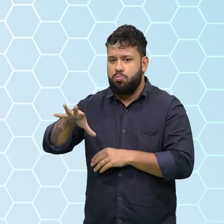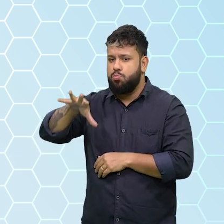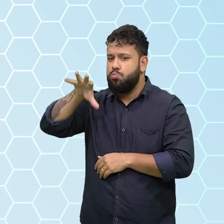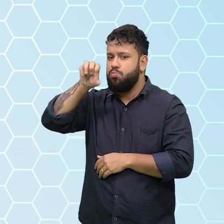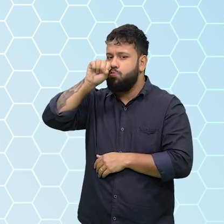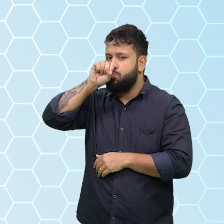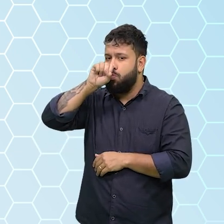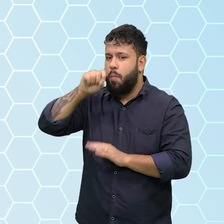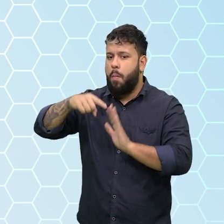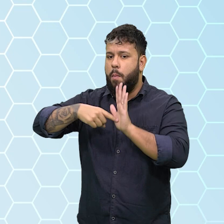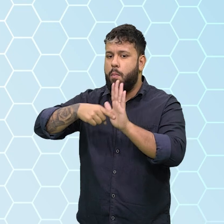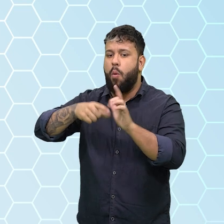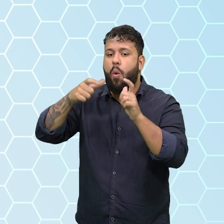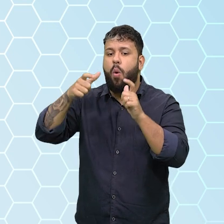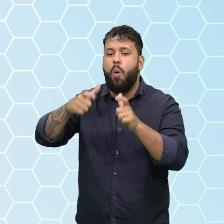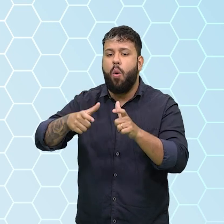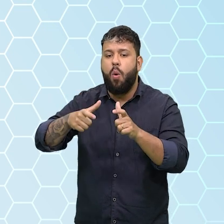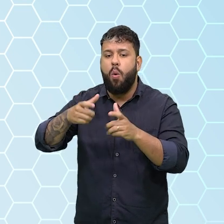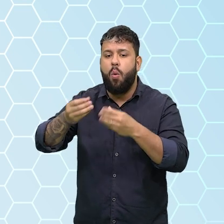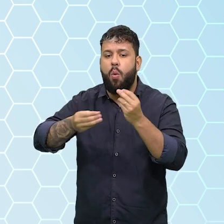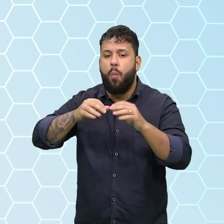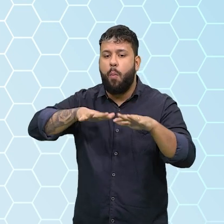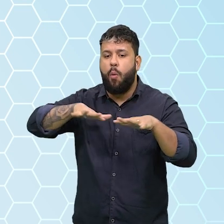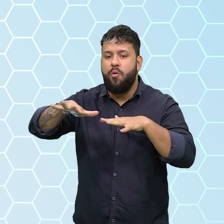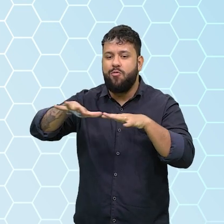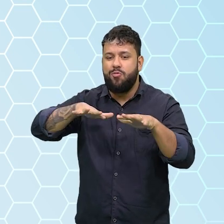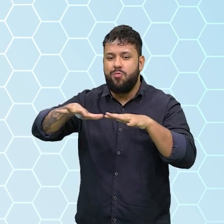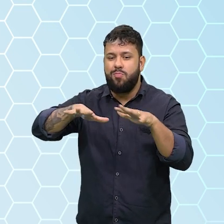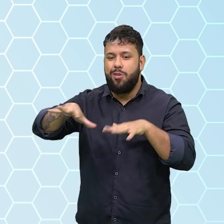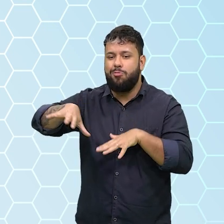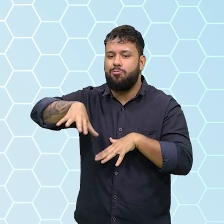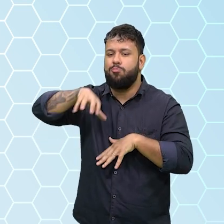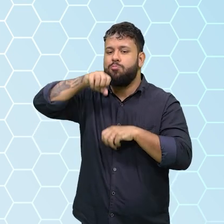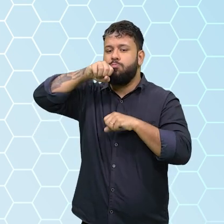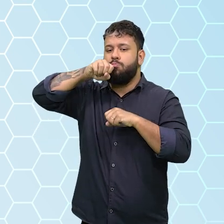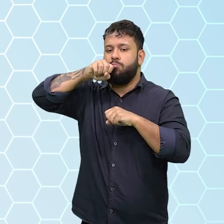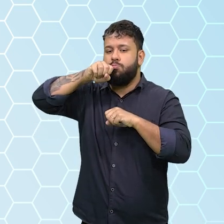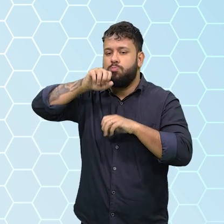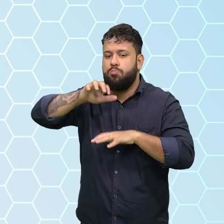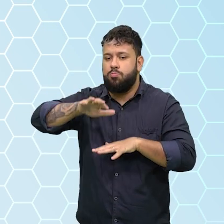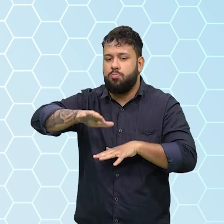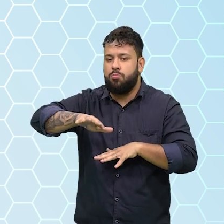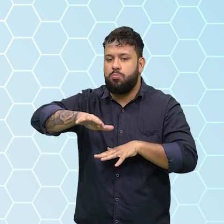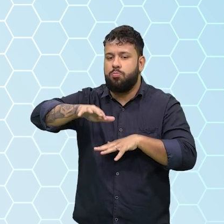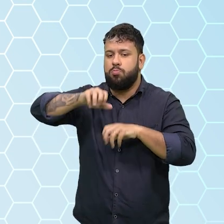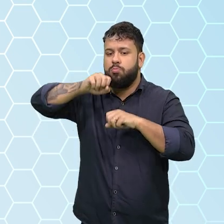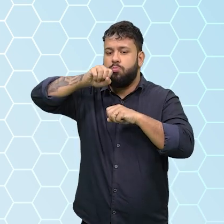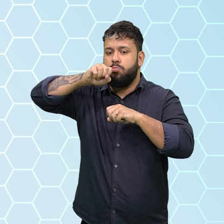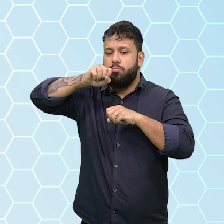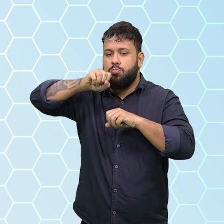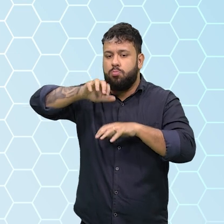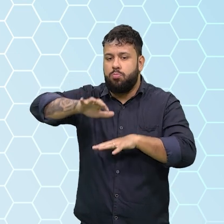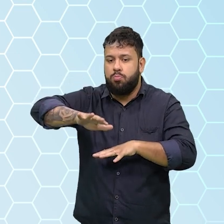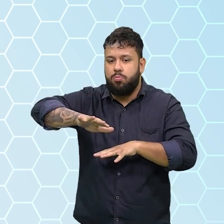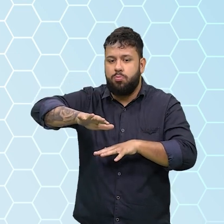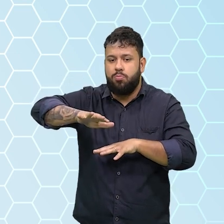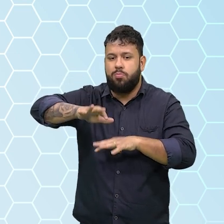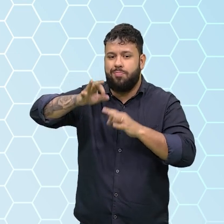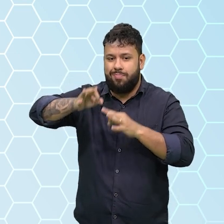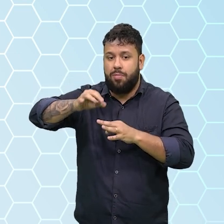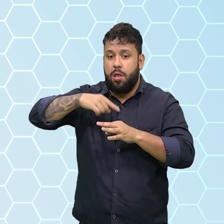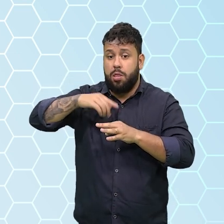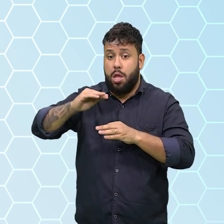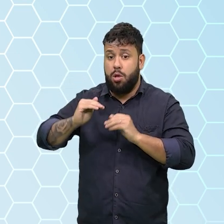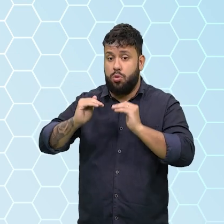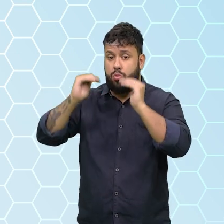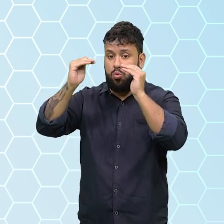respiratória que mostra inicialmente aqui, gente, os movimentos respiratórios. Aqui a gente observa a árvore respiratória